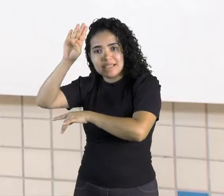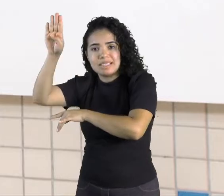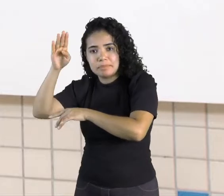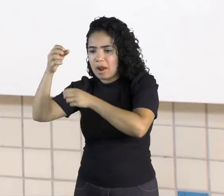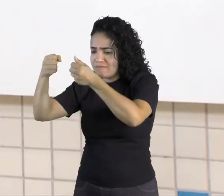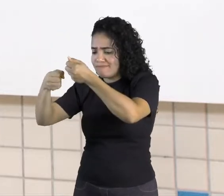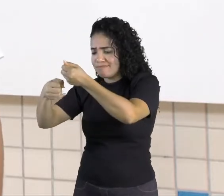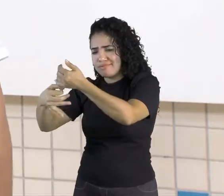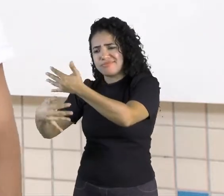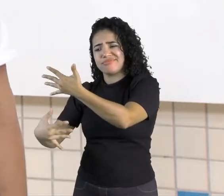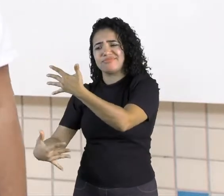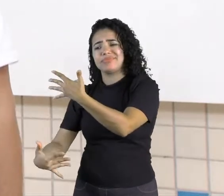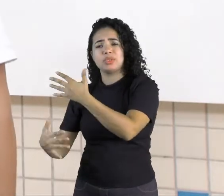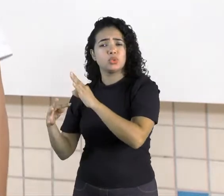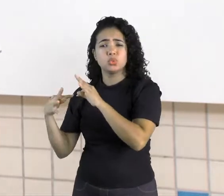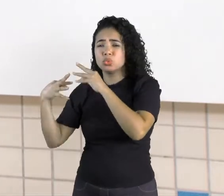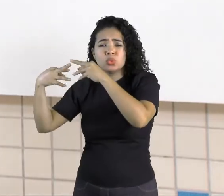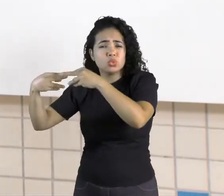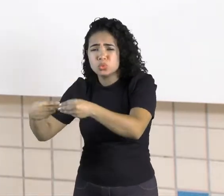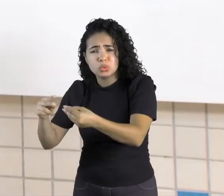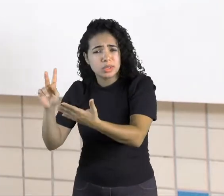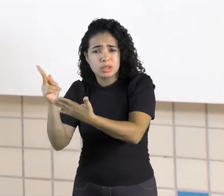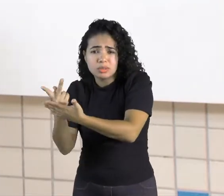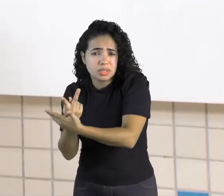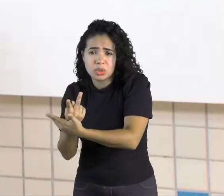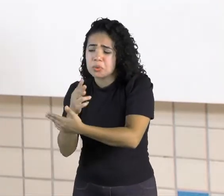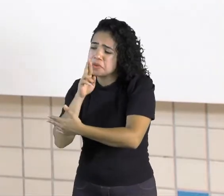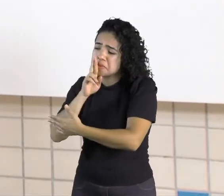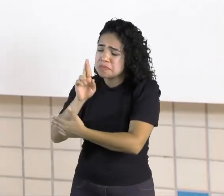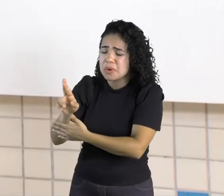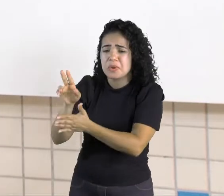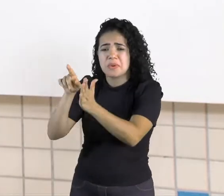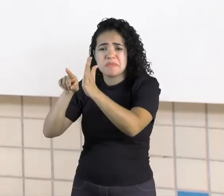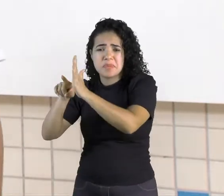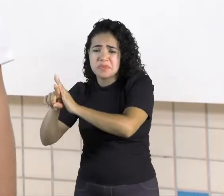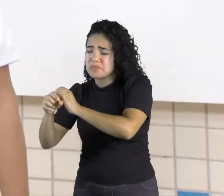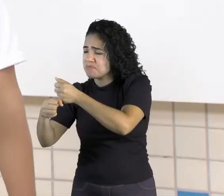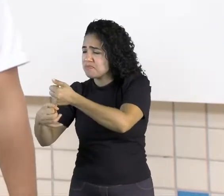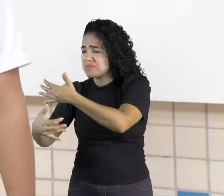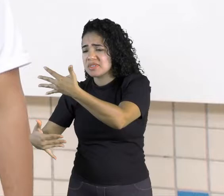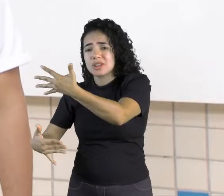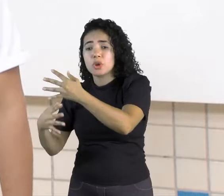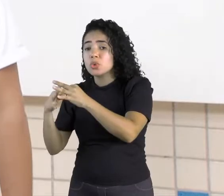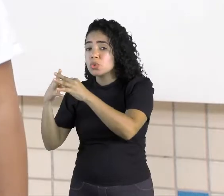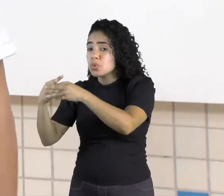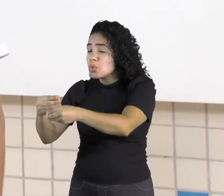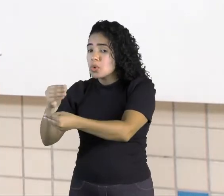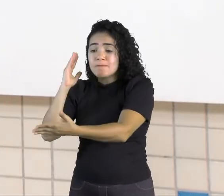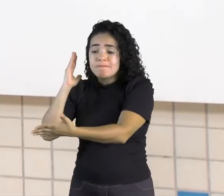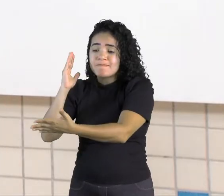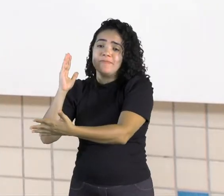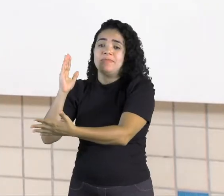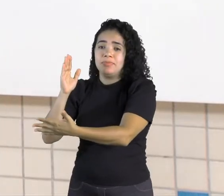todos os fatos, todas as respostas dos personagens de uma vez só.